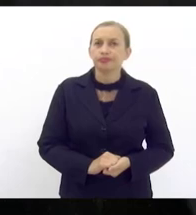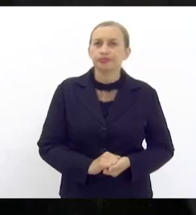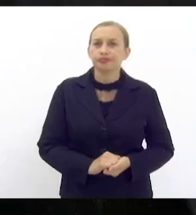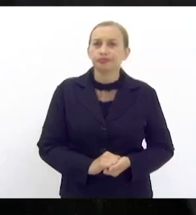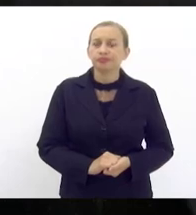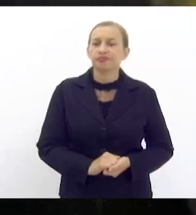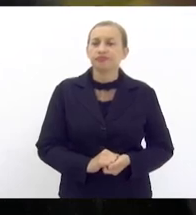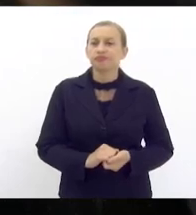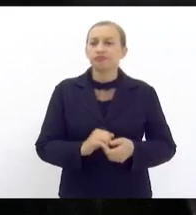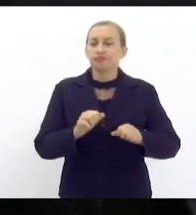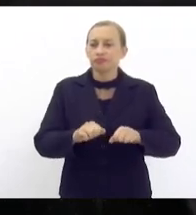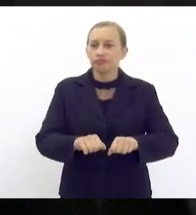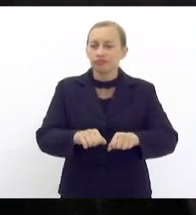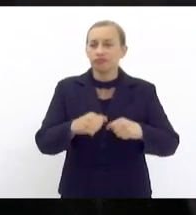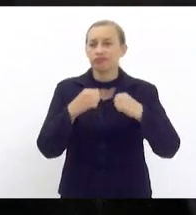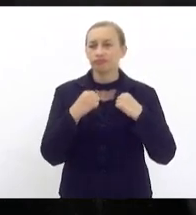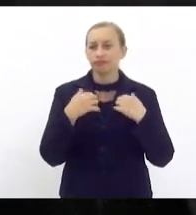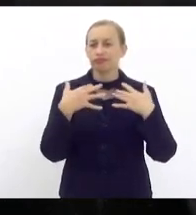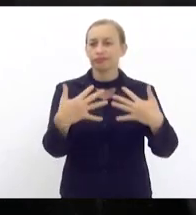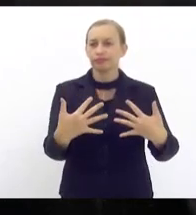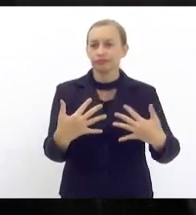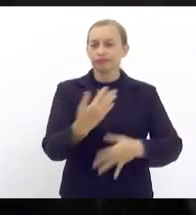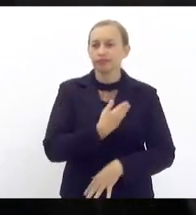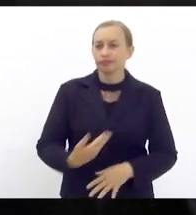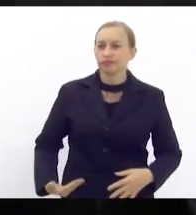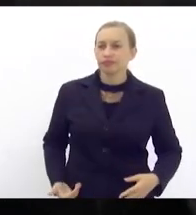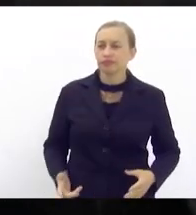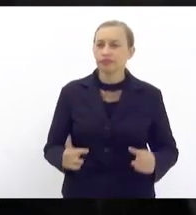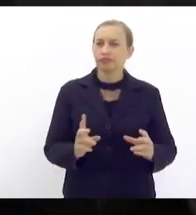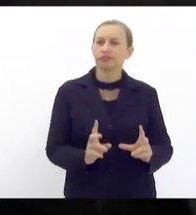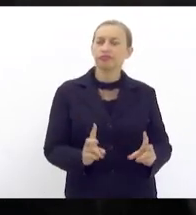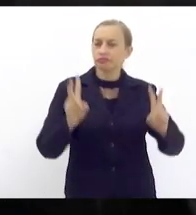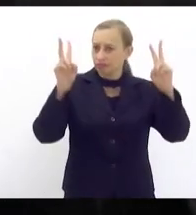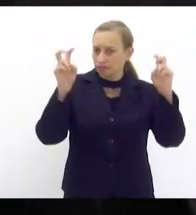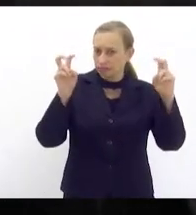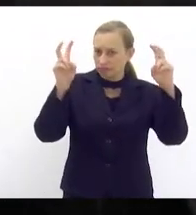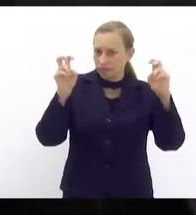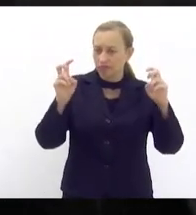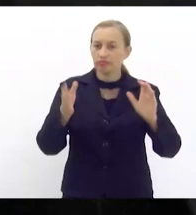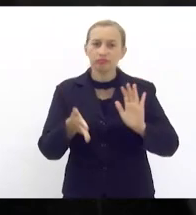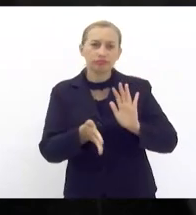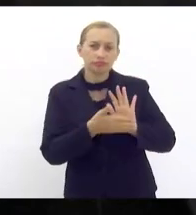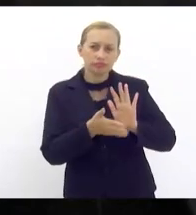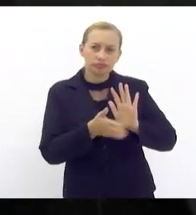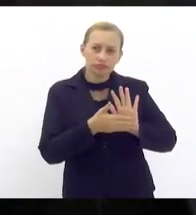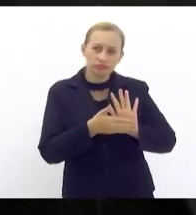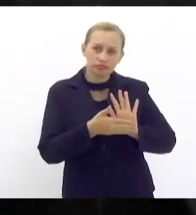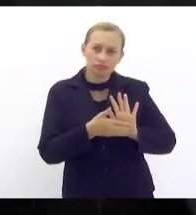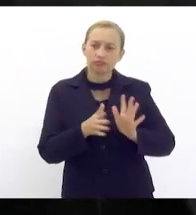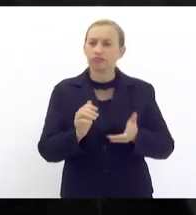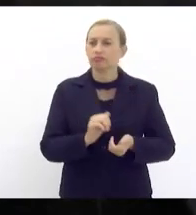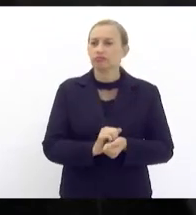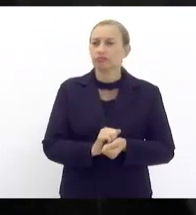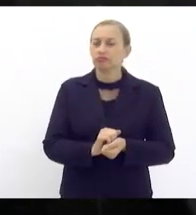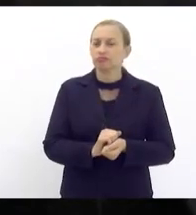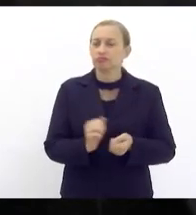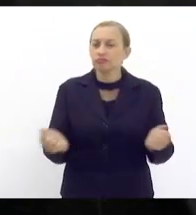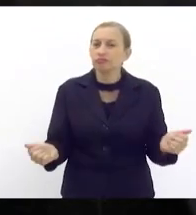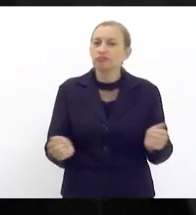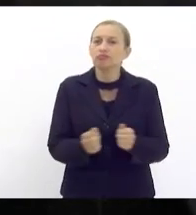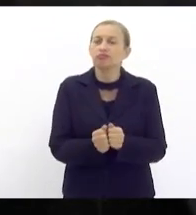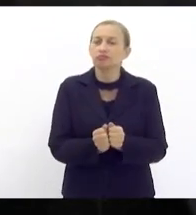uma audiência pública em cima dessa temática é propôs uma audiência em conjunto